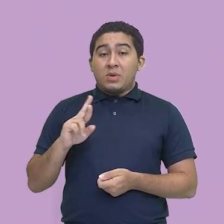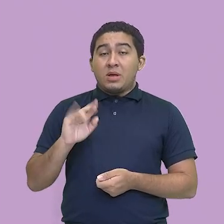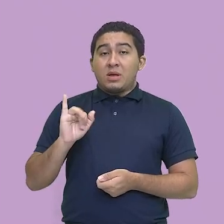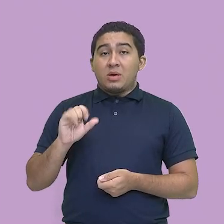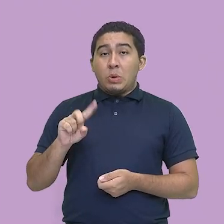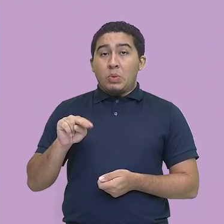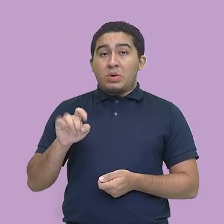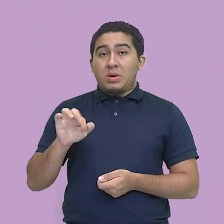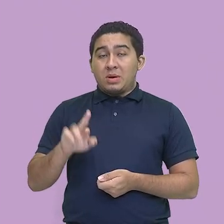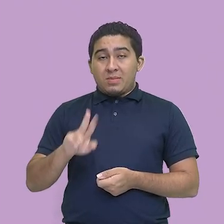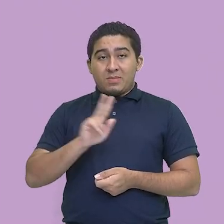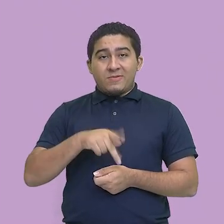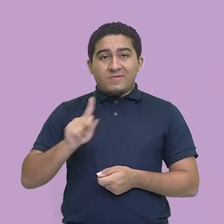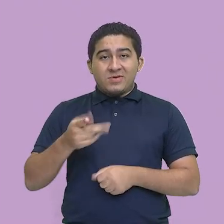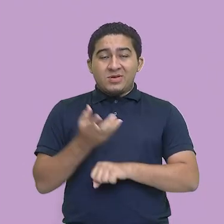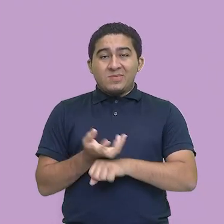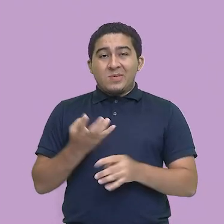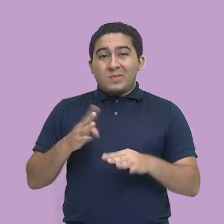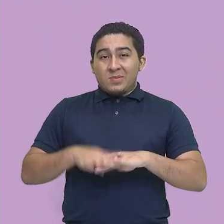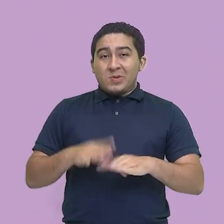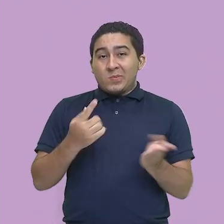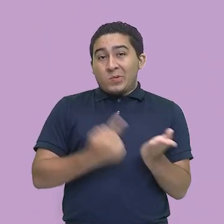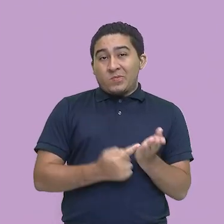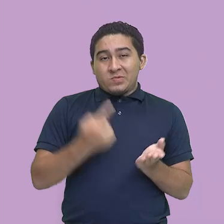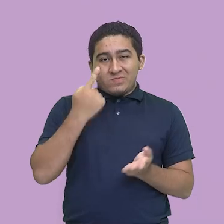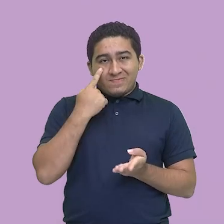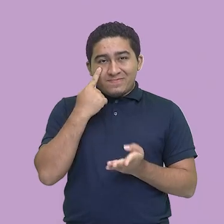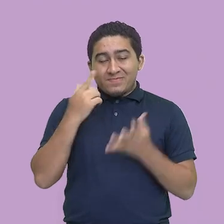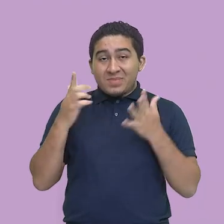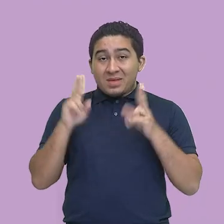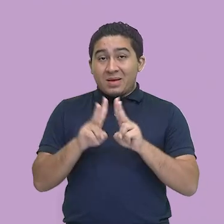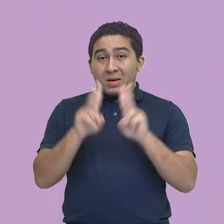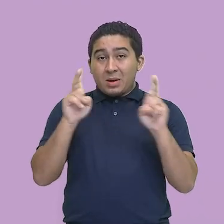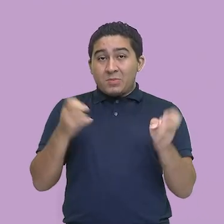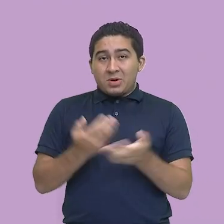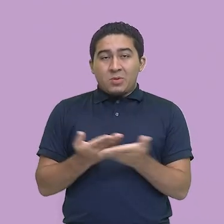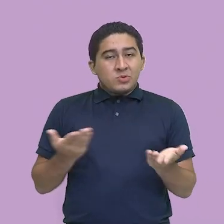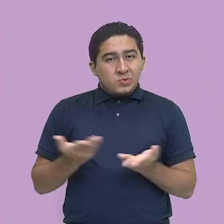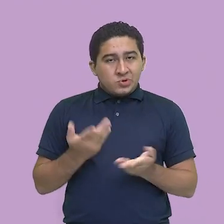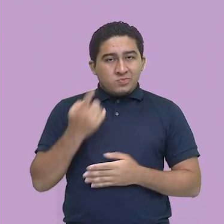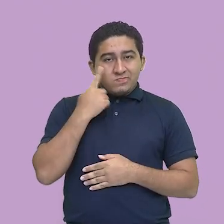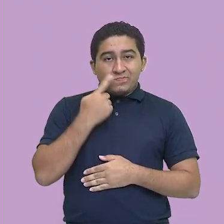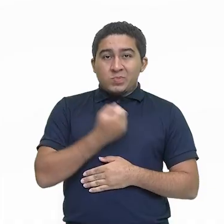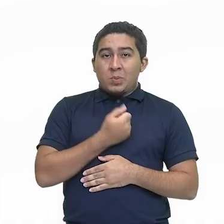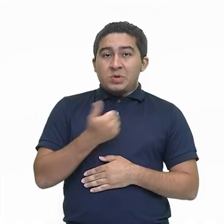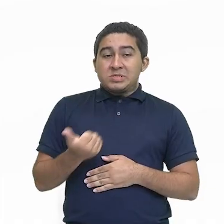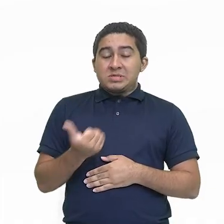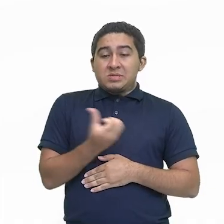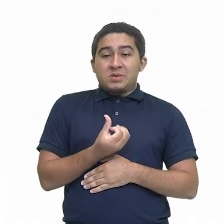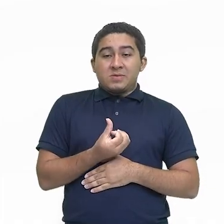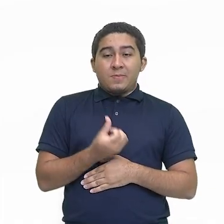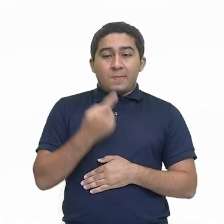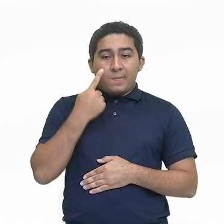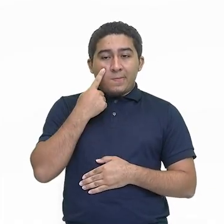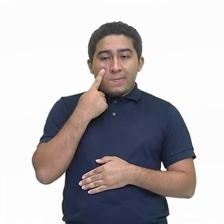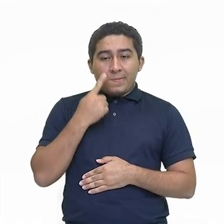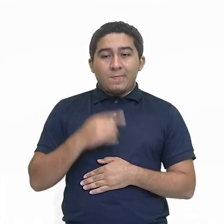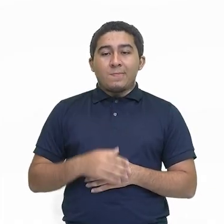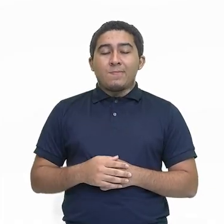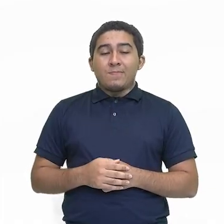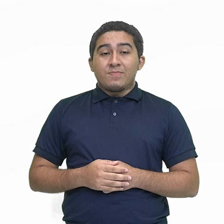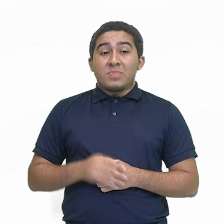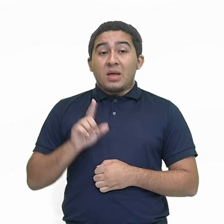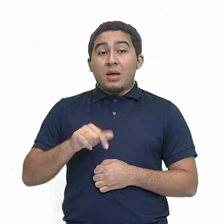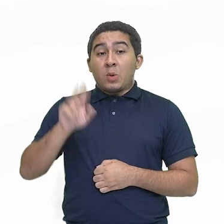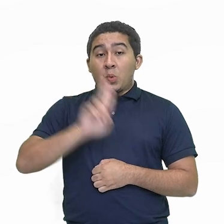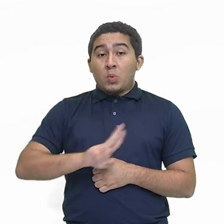Rina, eu sou professor de matemática e eu estou te convidando para acompanhar comigo o objeto de conhecimento da aula de número 16.